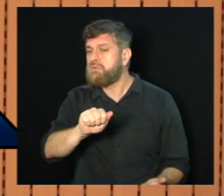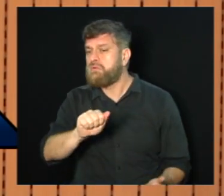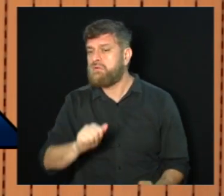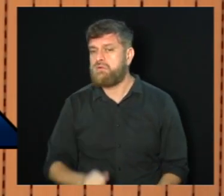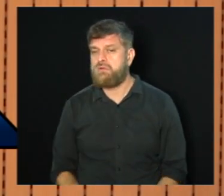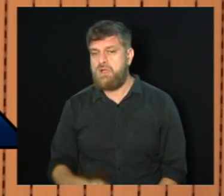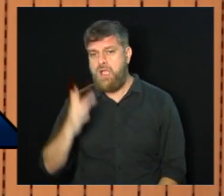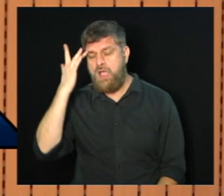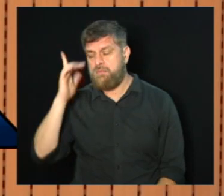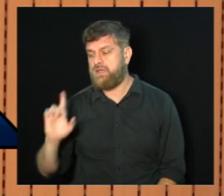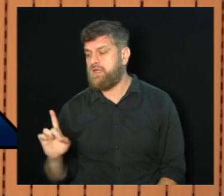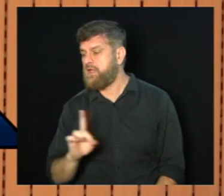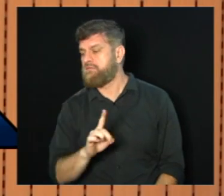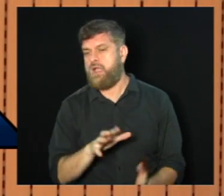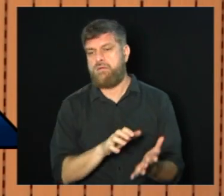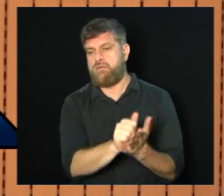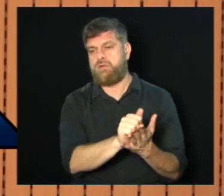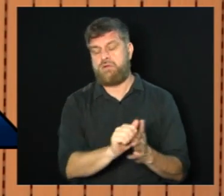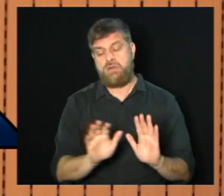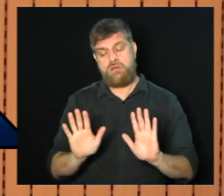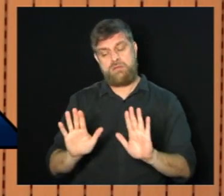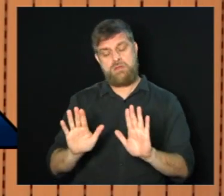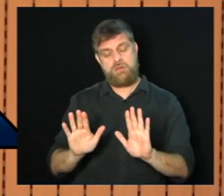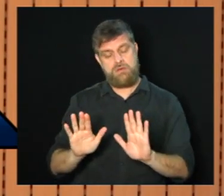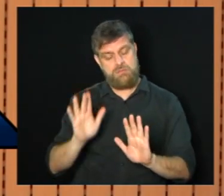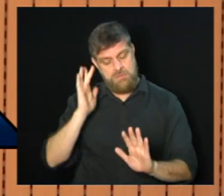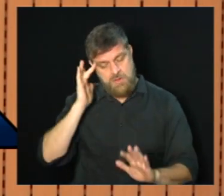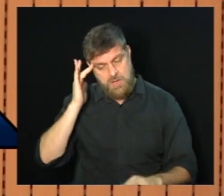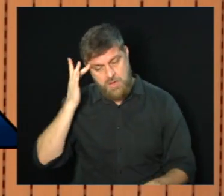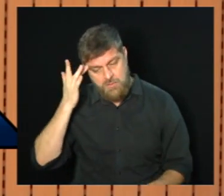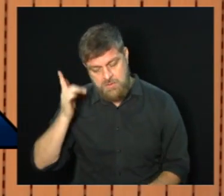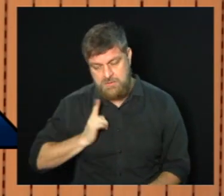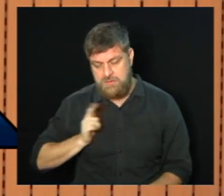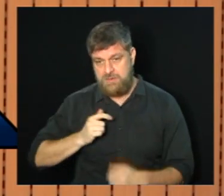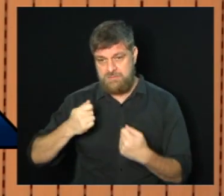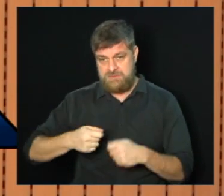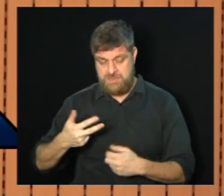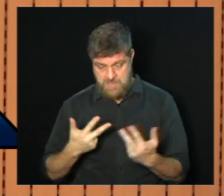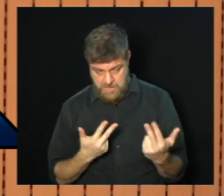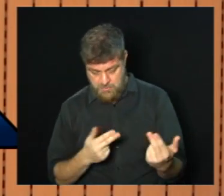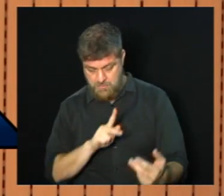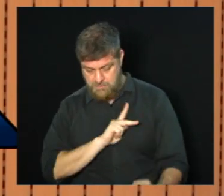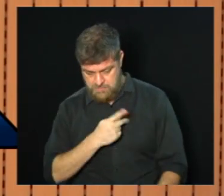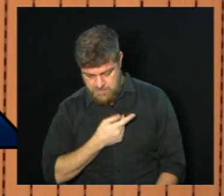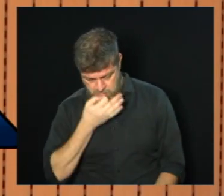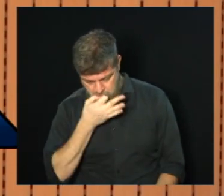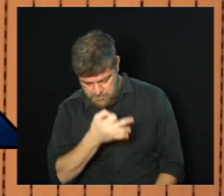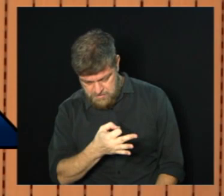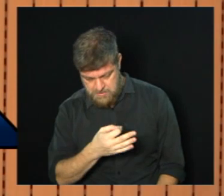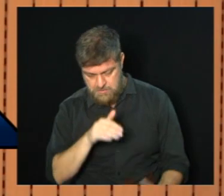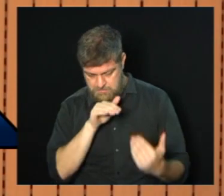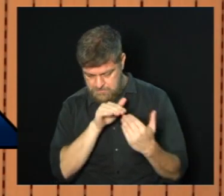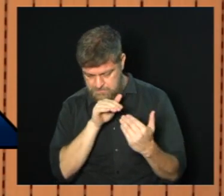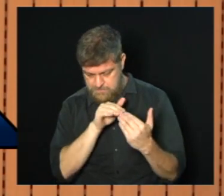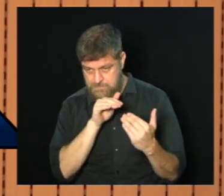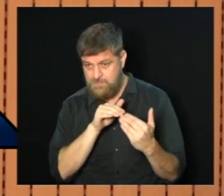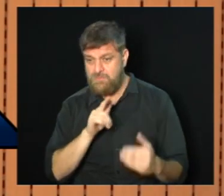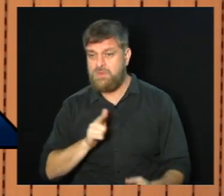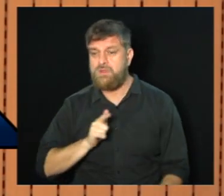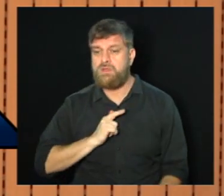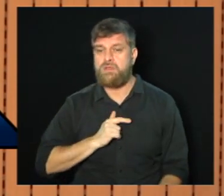lá e já vai matricular e beleza. Não, eu acho que tem que ser, conforme a Vossa Excelência está falando, tem que